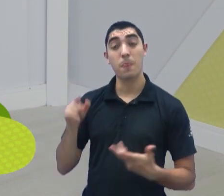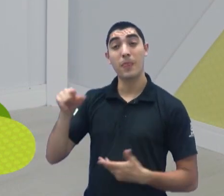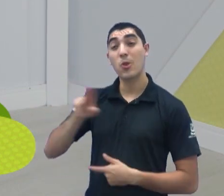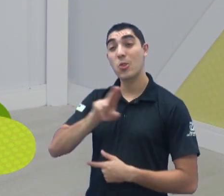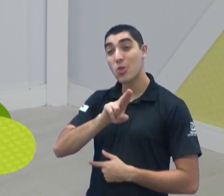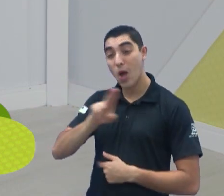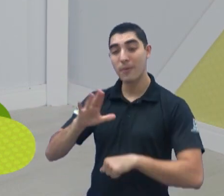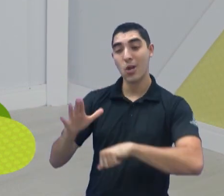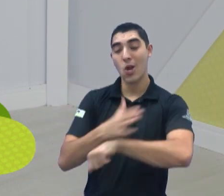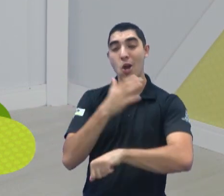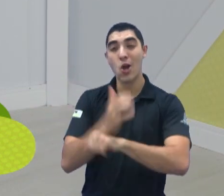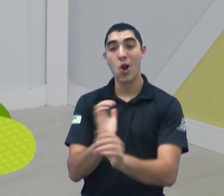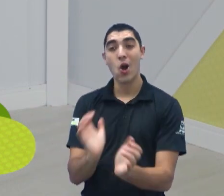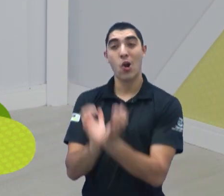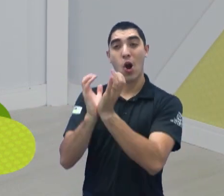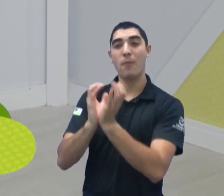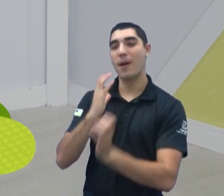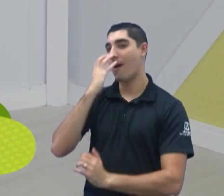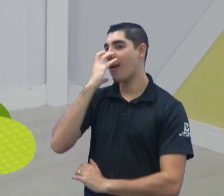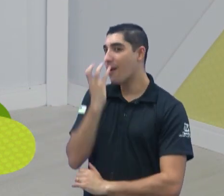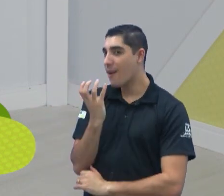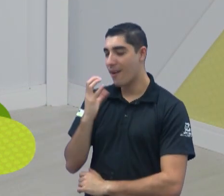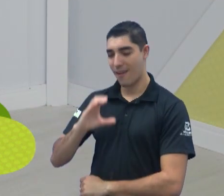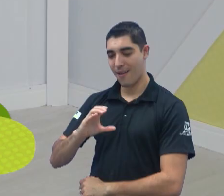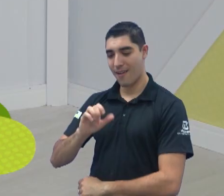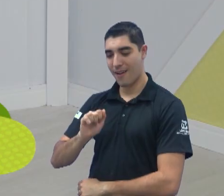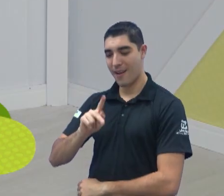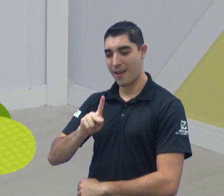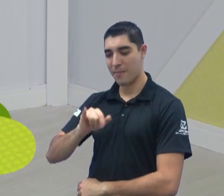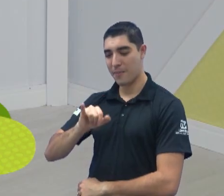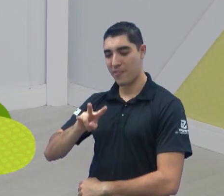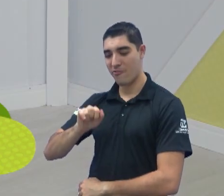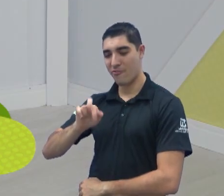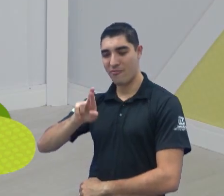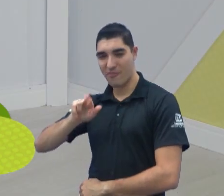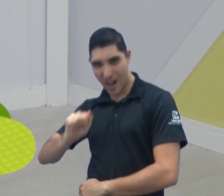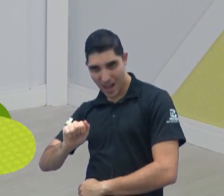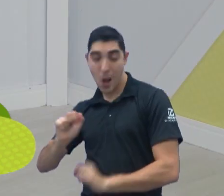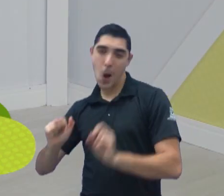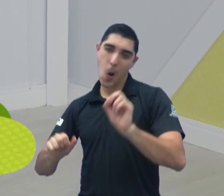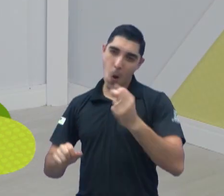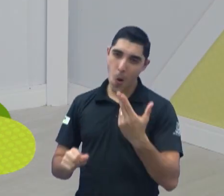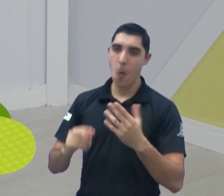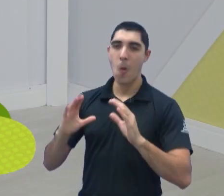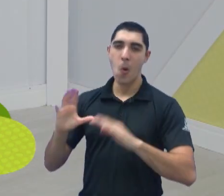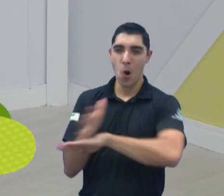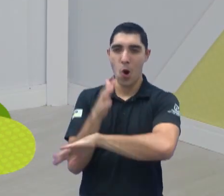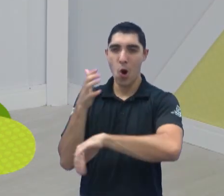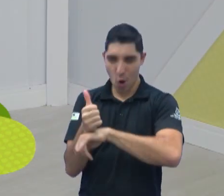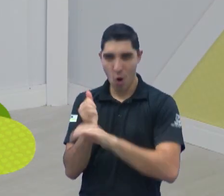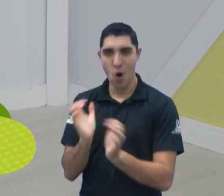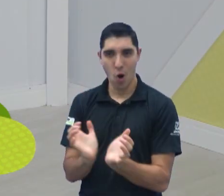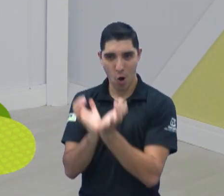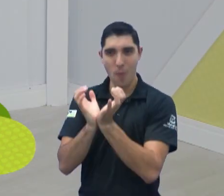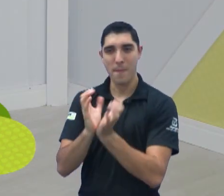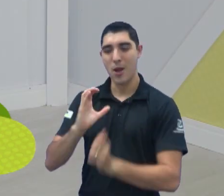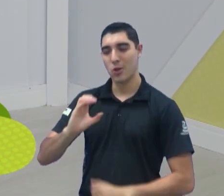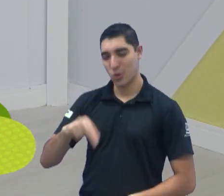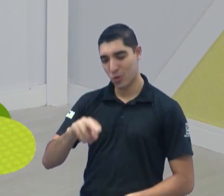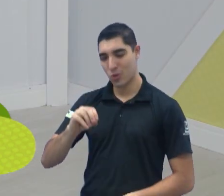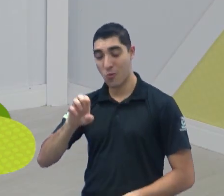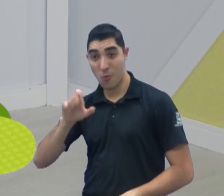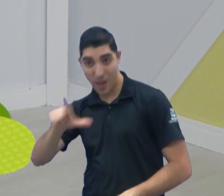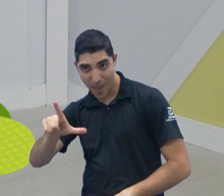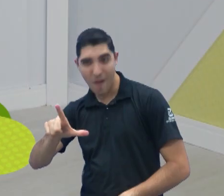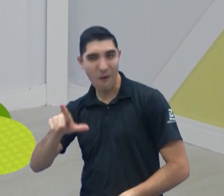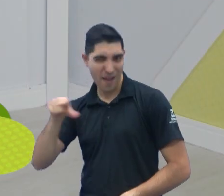Capivara para essa Copa Noel, a terceira Copa Noel. Enfim, aconteceu a segunda rodada da